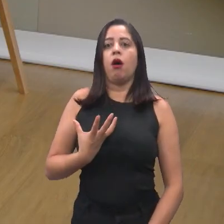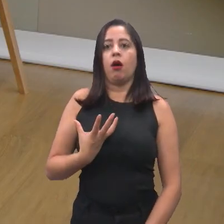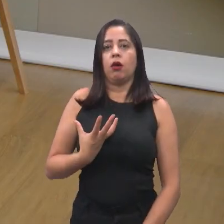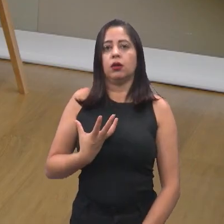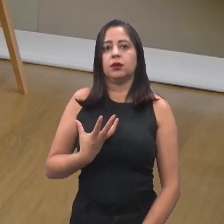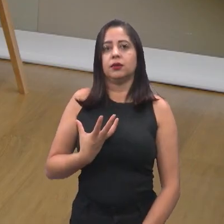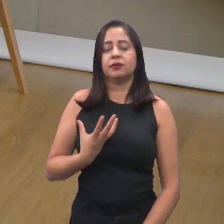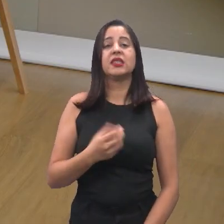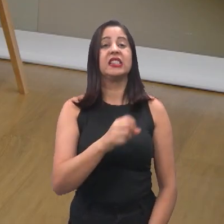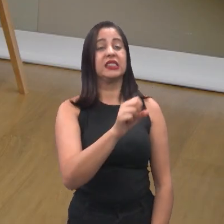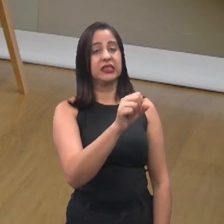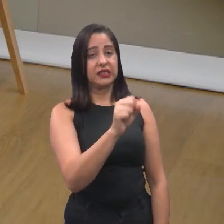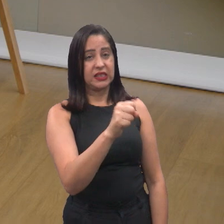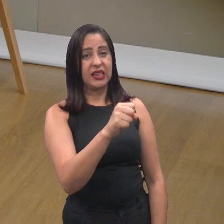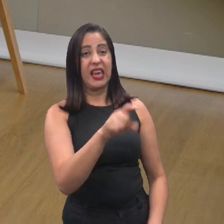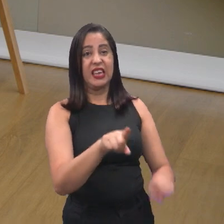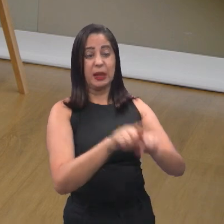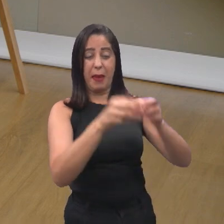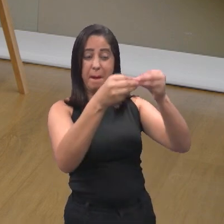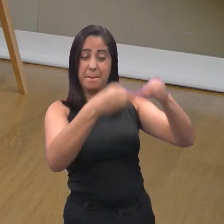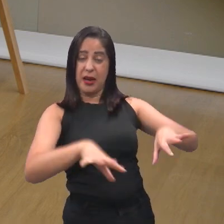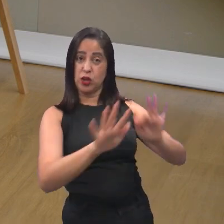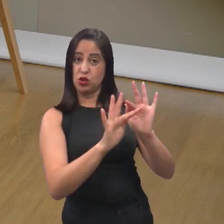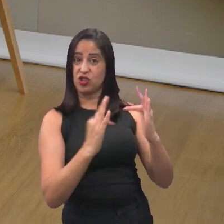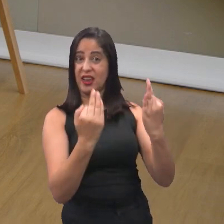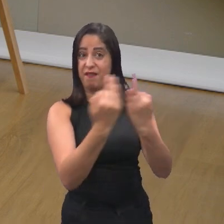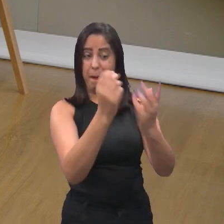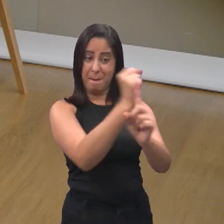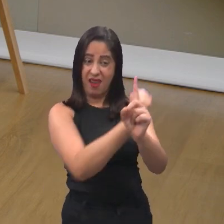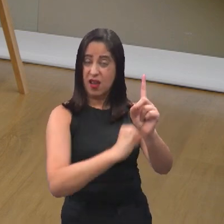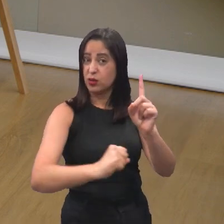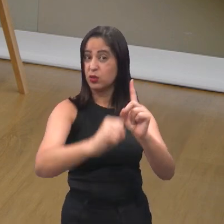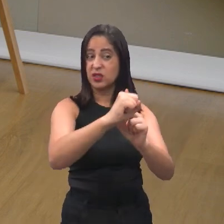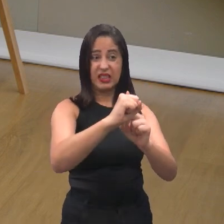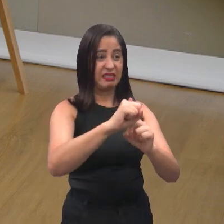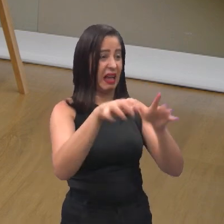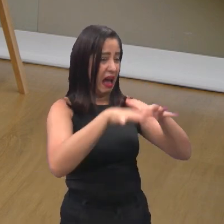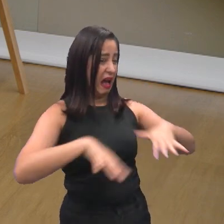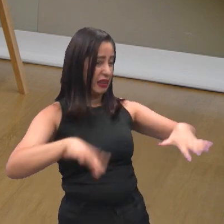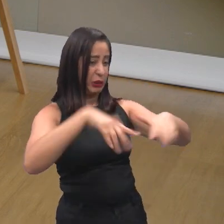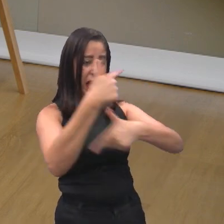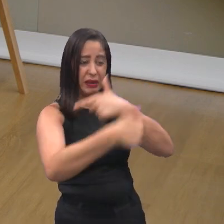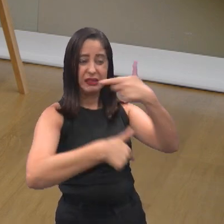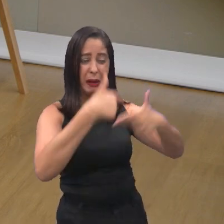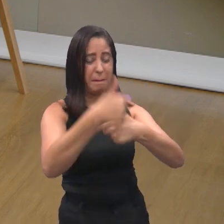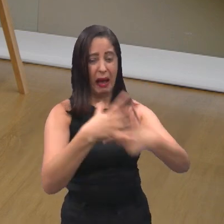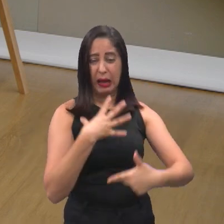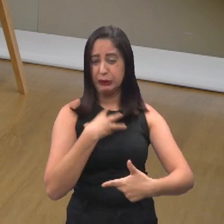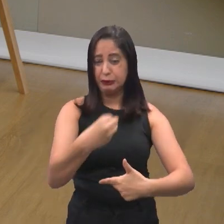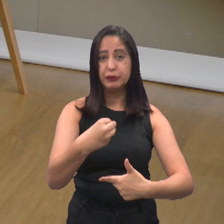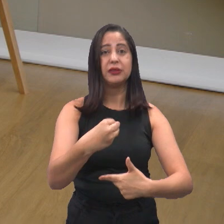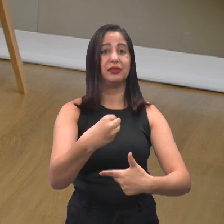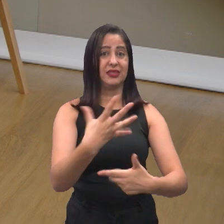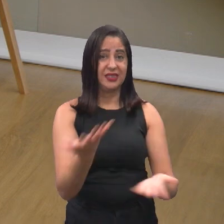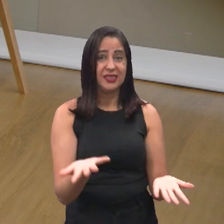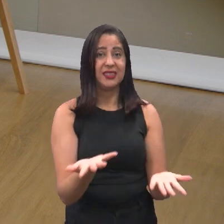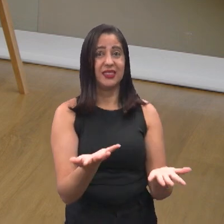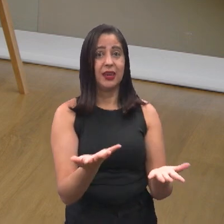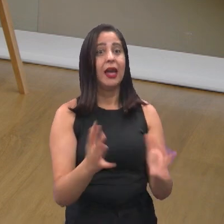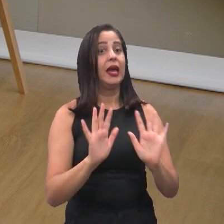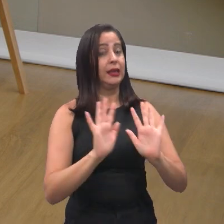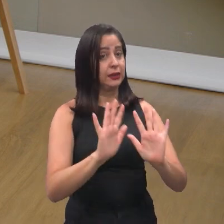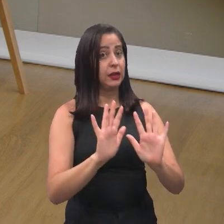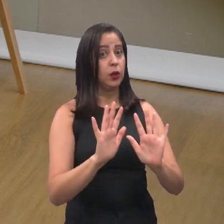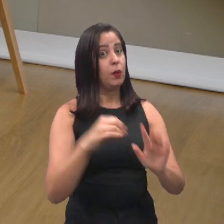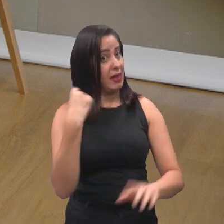família inteira, né? Sociedade inteira, o ambiente de trabalho, os filhos. Então, é importante que todos estejam unidos ali